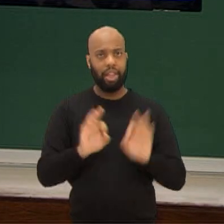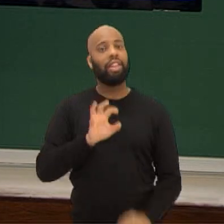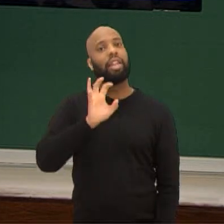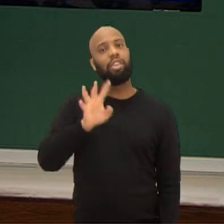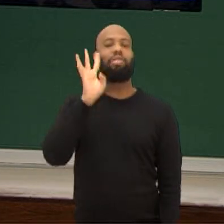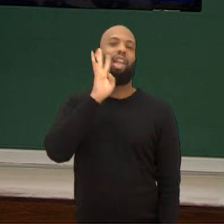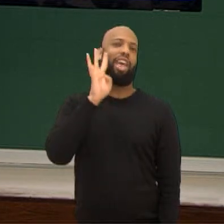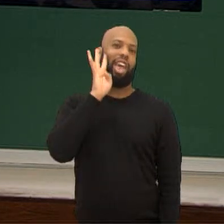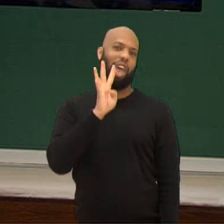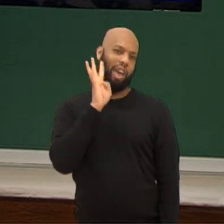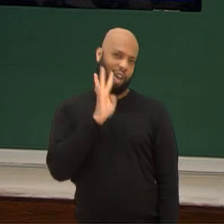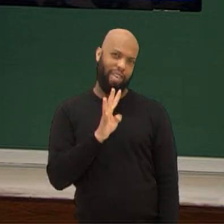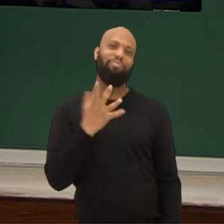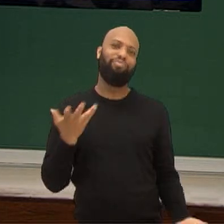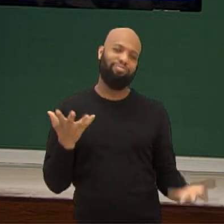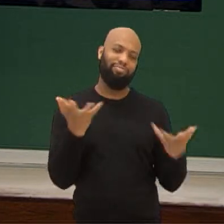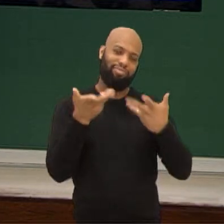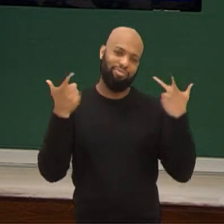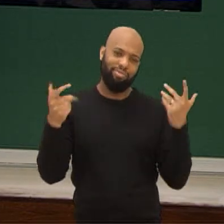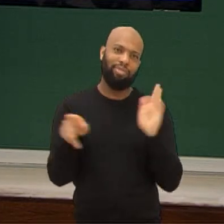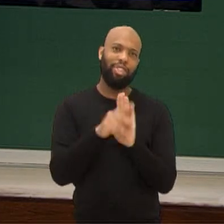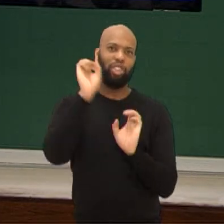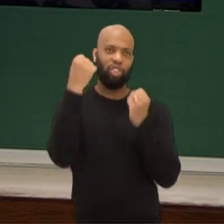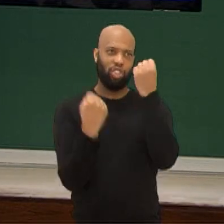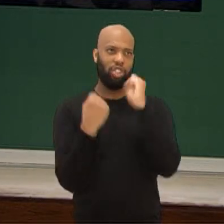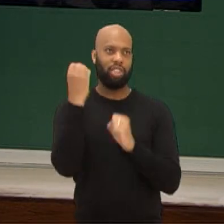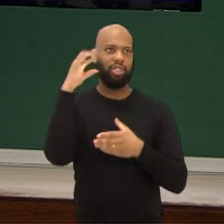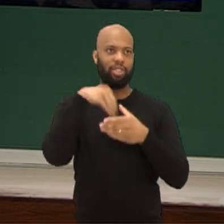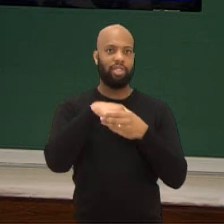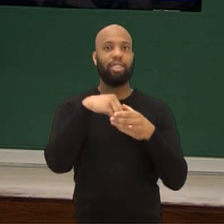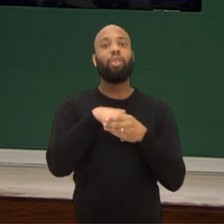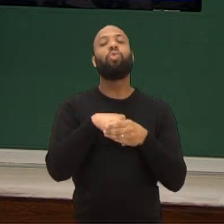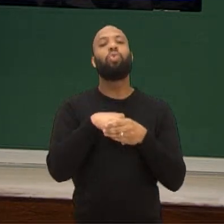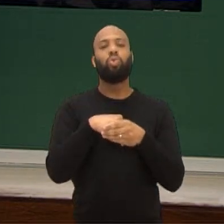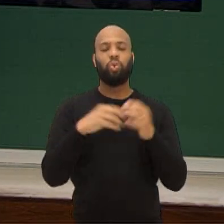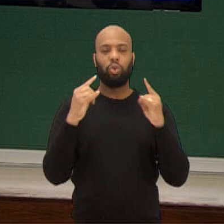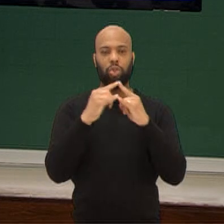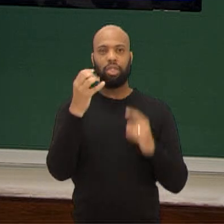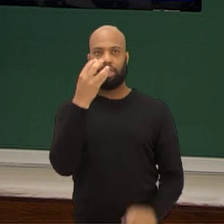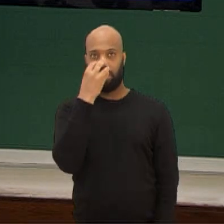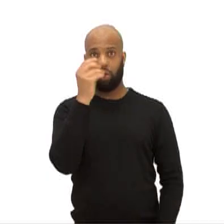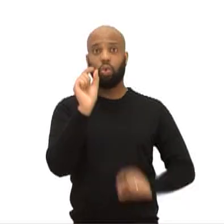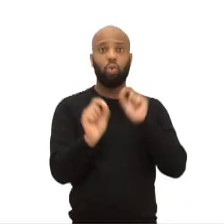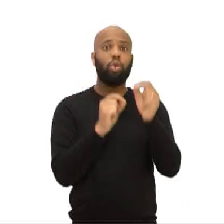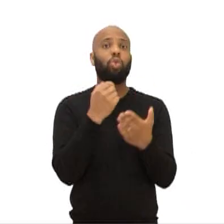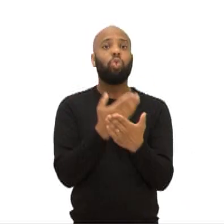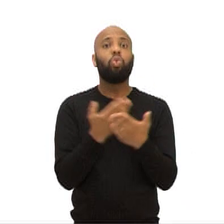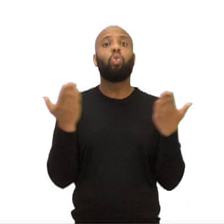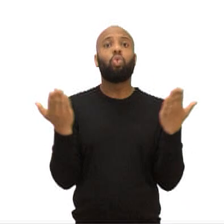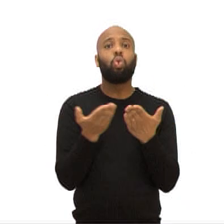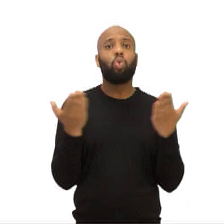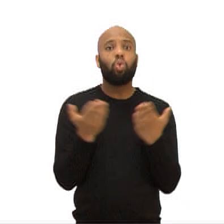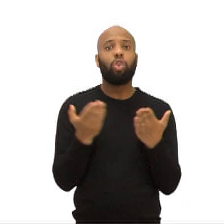o gostoso e é o maravilhoso aí da ginástica circense. Né? O que nós vimos hoje? Nós vimos os jogos